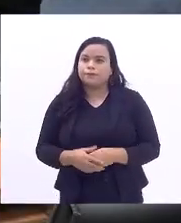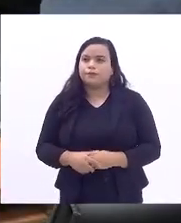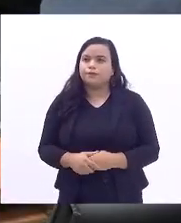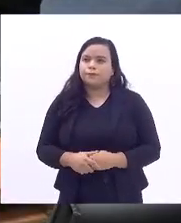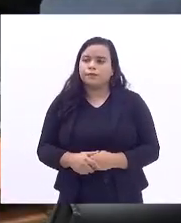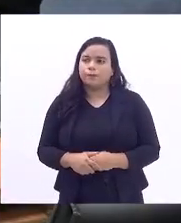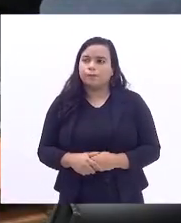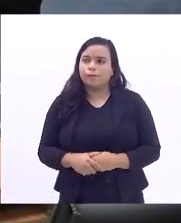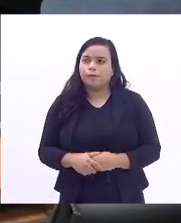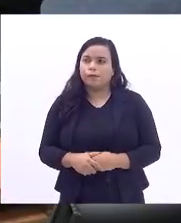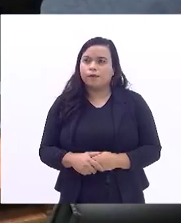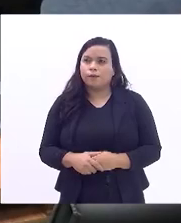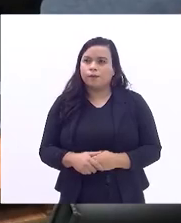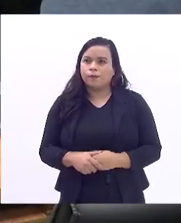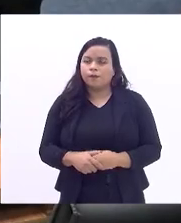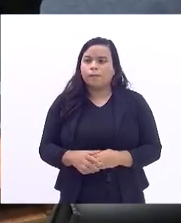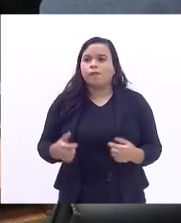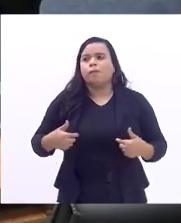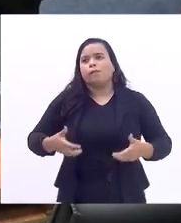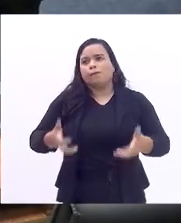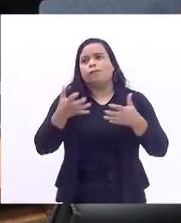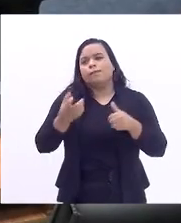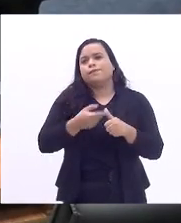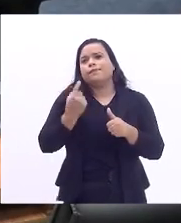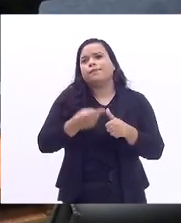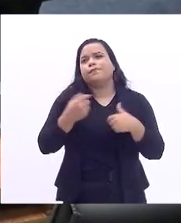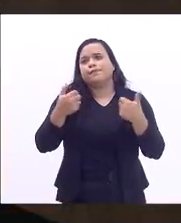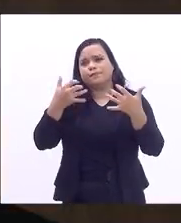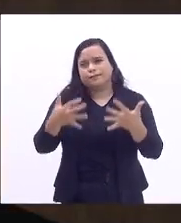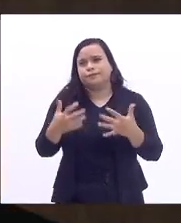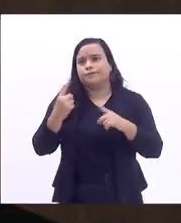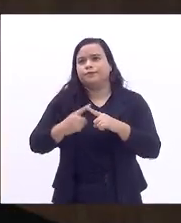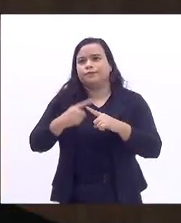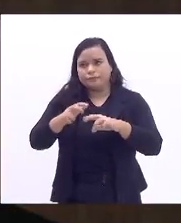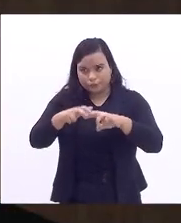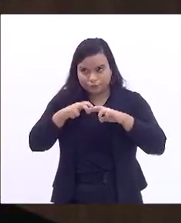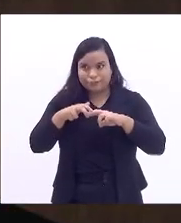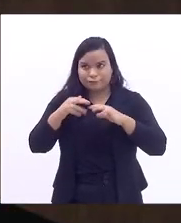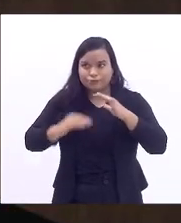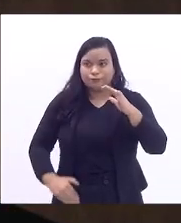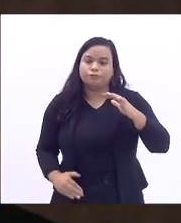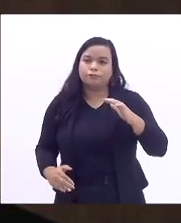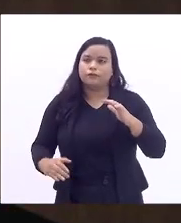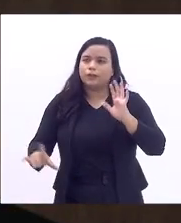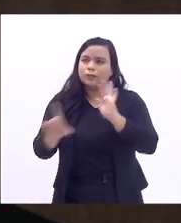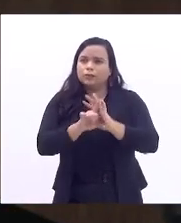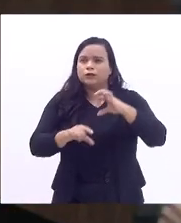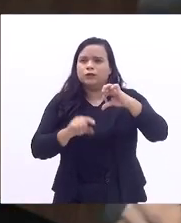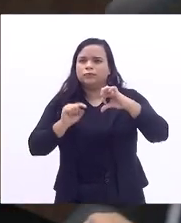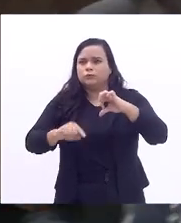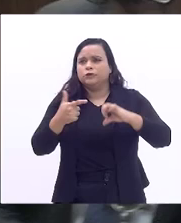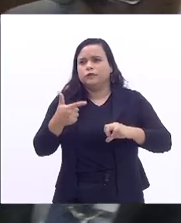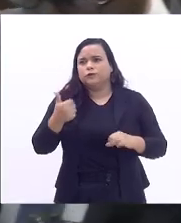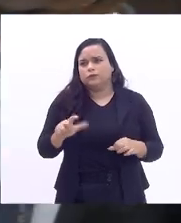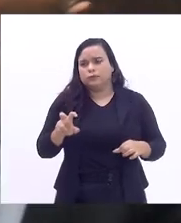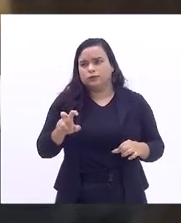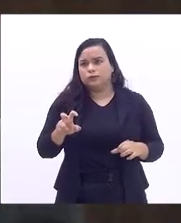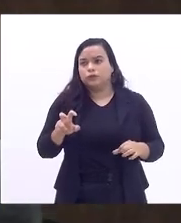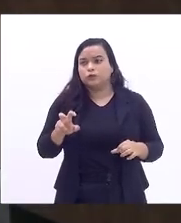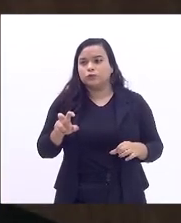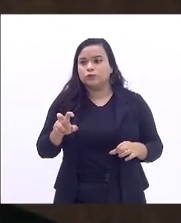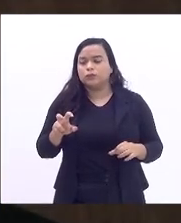Deputado Luiz Paulo eu queria primeiro explicar seu presidente a lei 9025